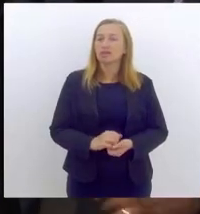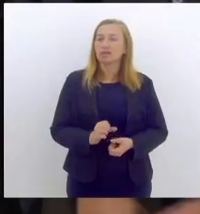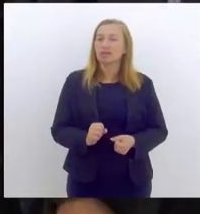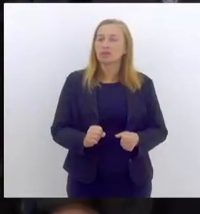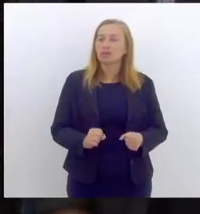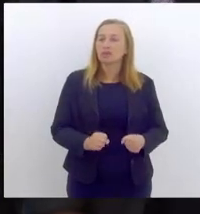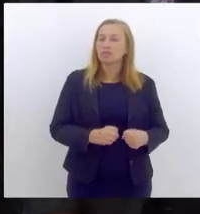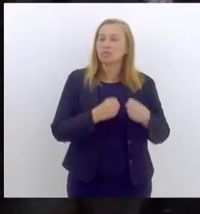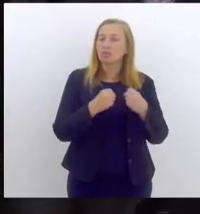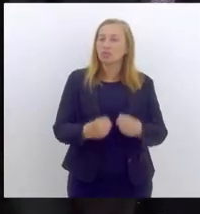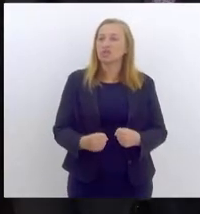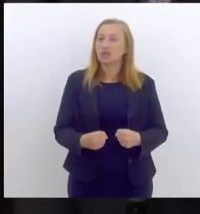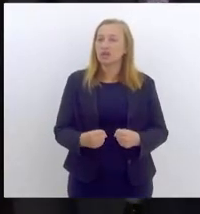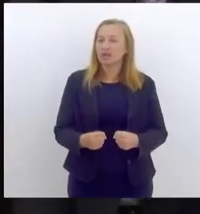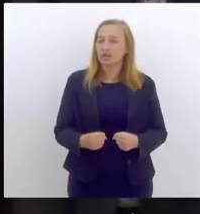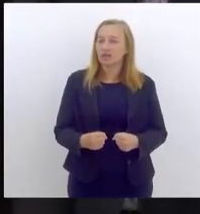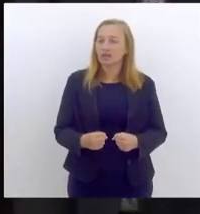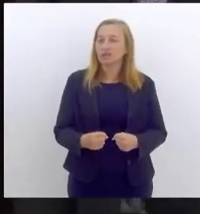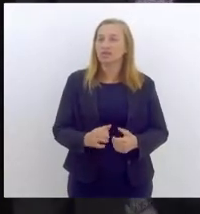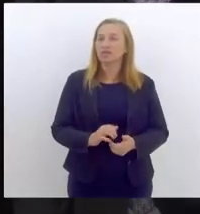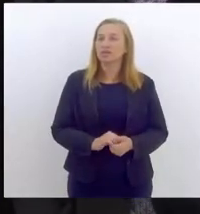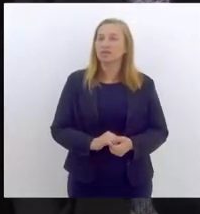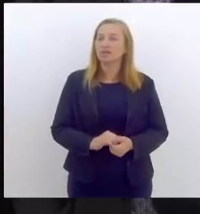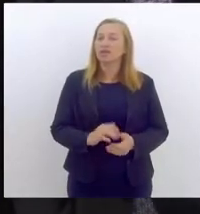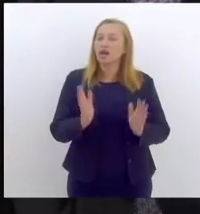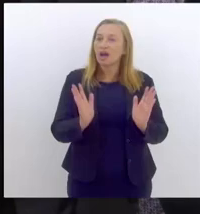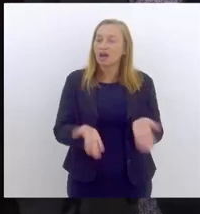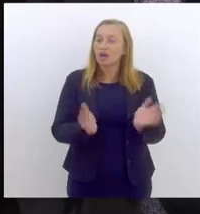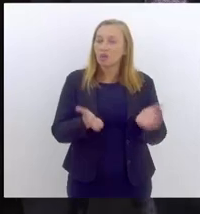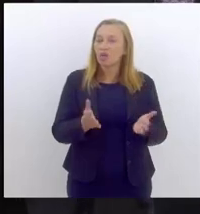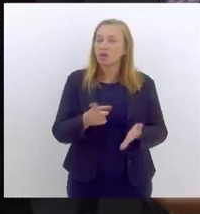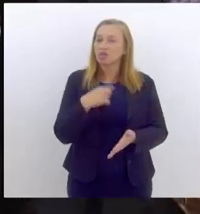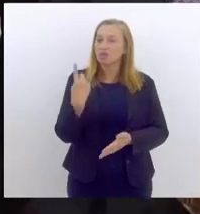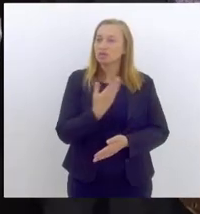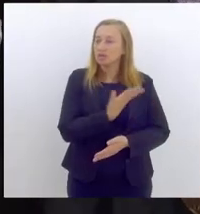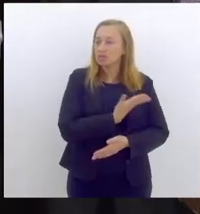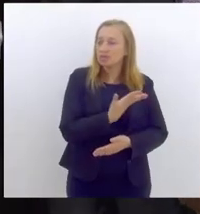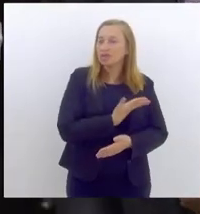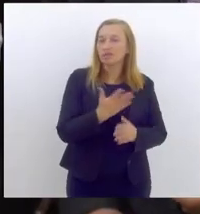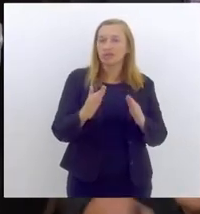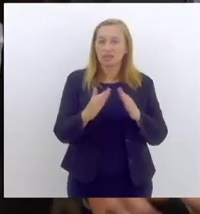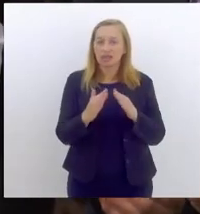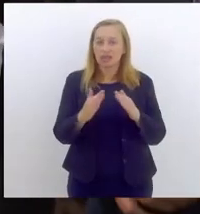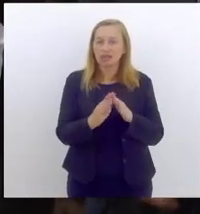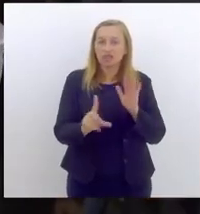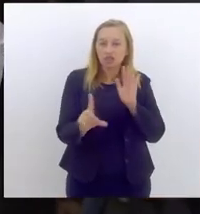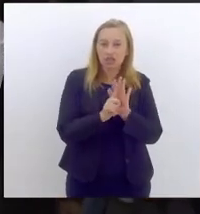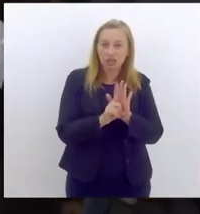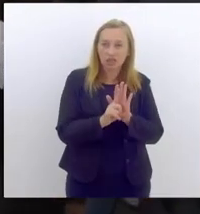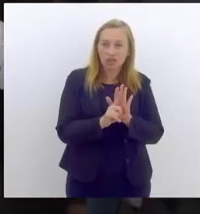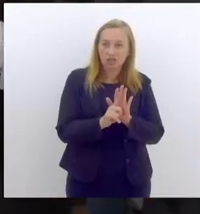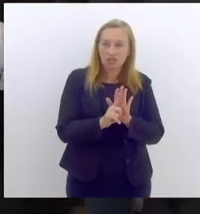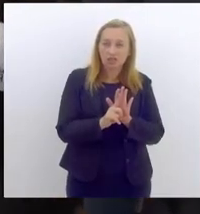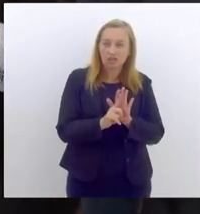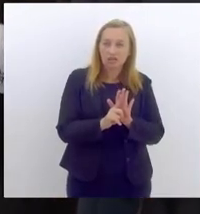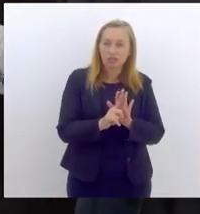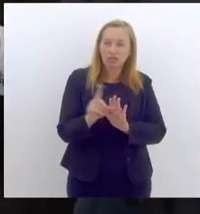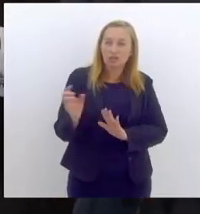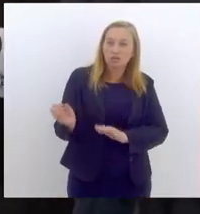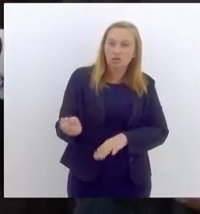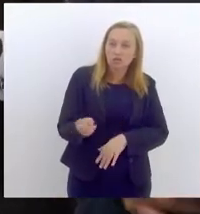pompa. Agora, os nossos colegas desta Casa de Leis, os novos